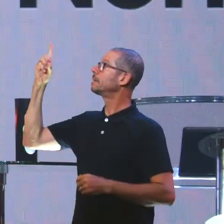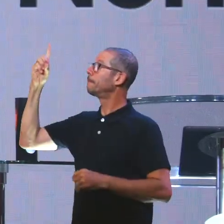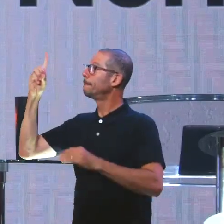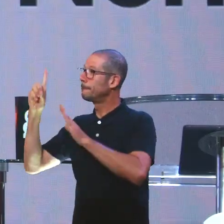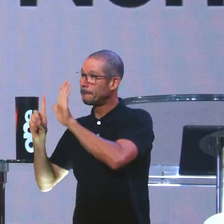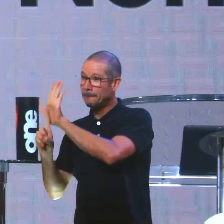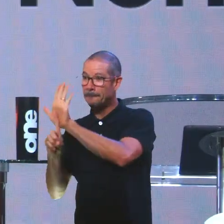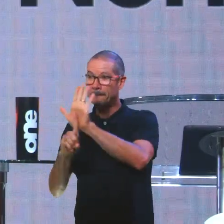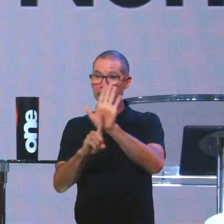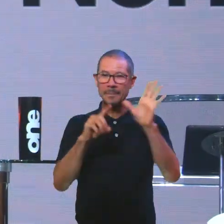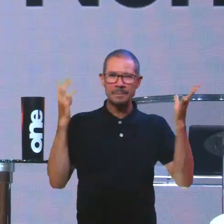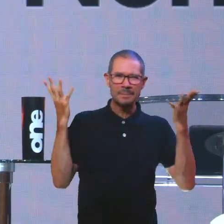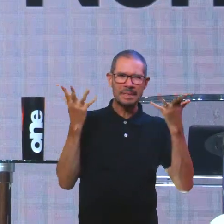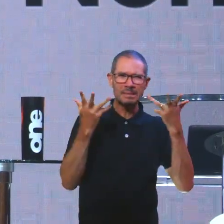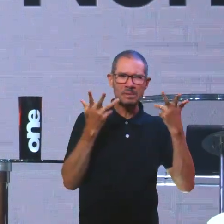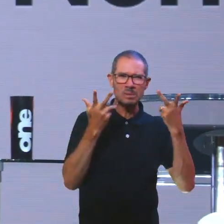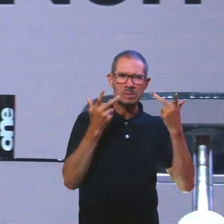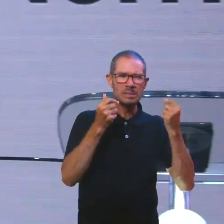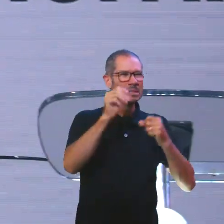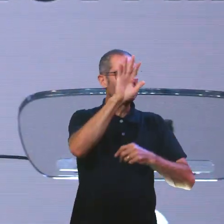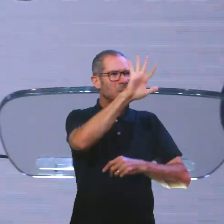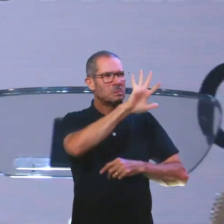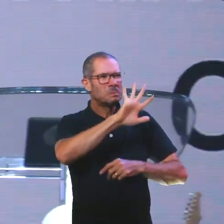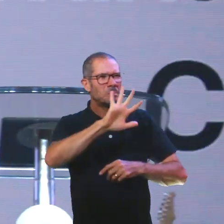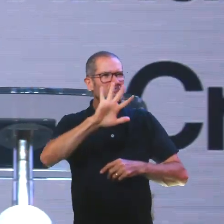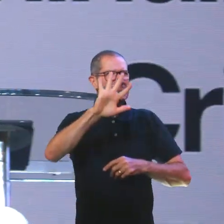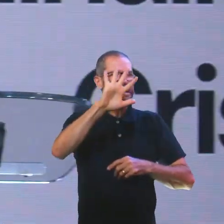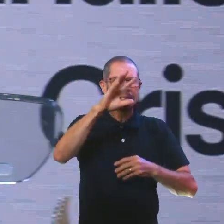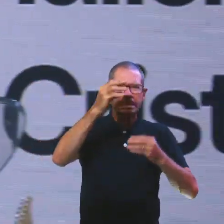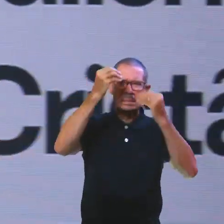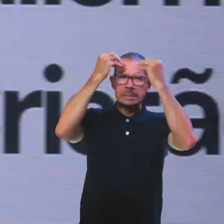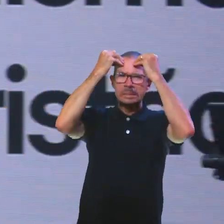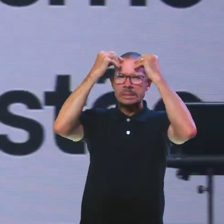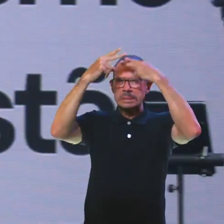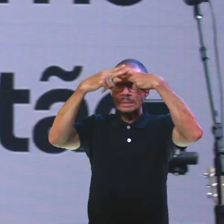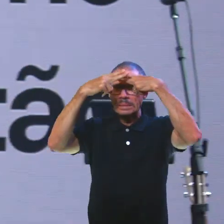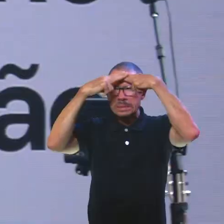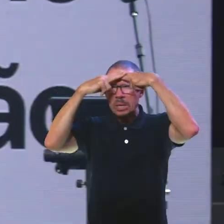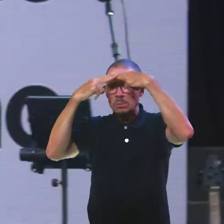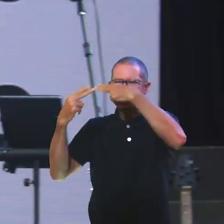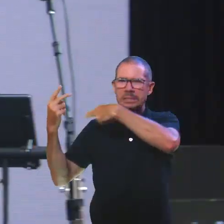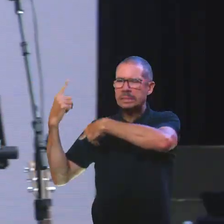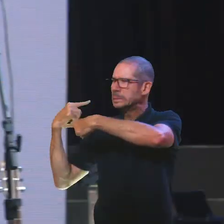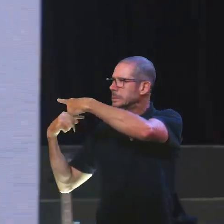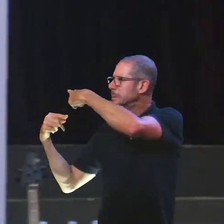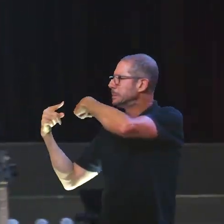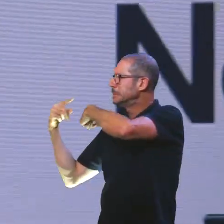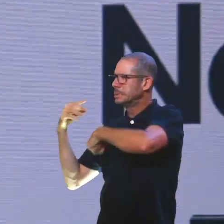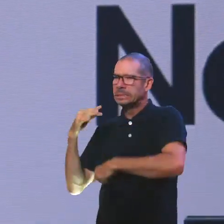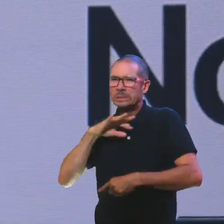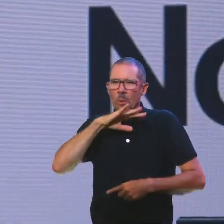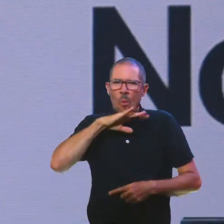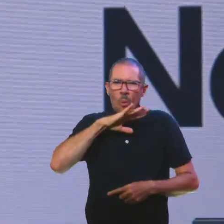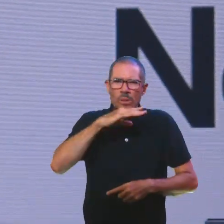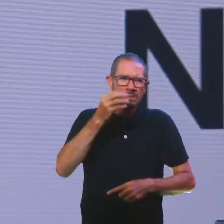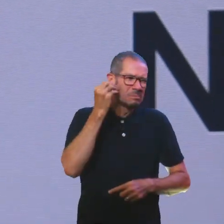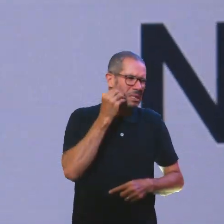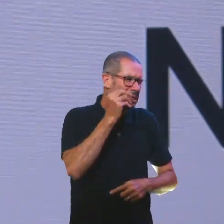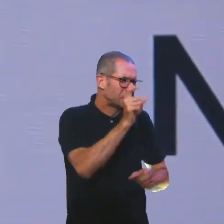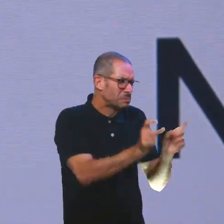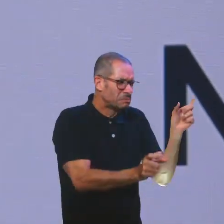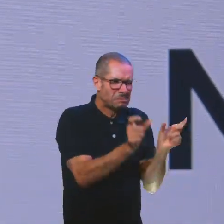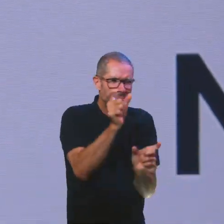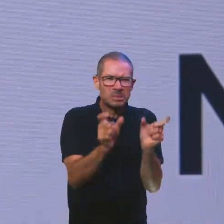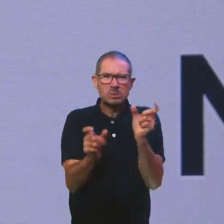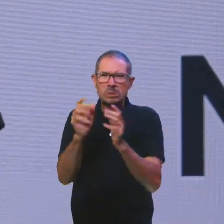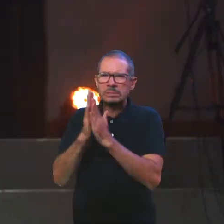que talvez tenha sido deturpado pelas imagens paternas que você possa ter tido de traumas ou experiências ruins, ou de outras pessoas, ou talvez porque você esperava